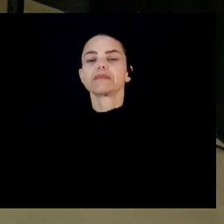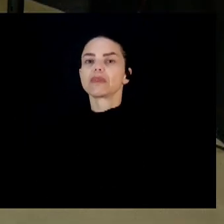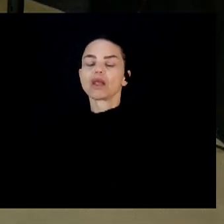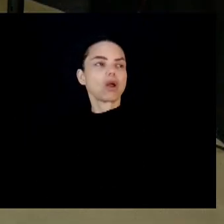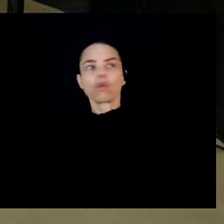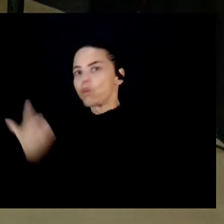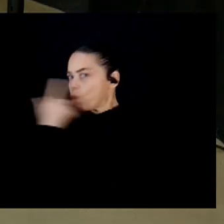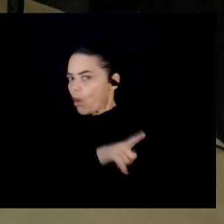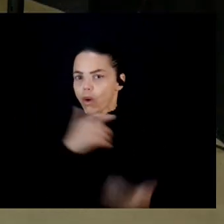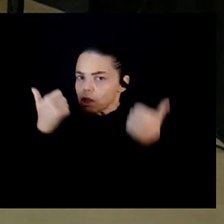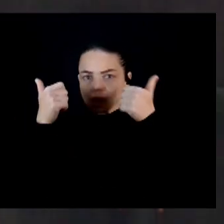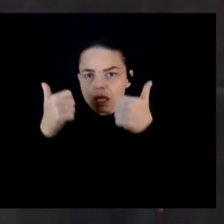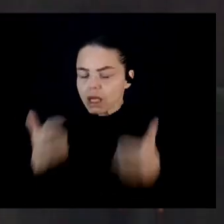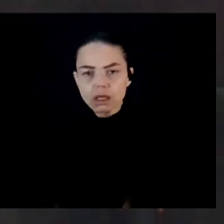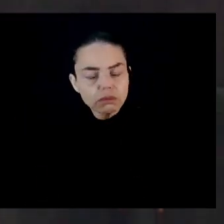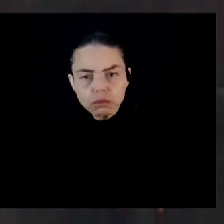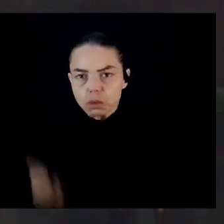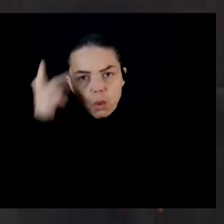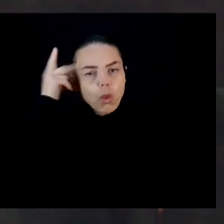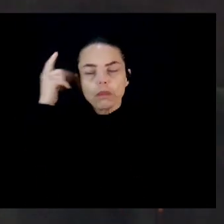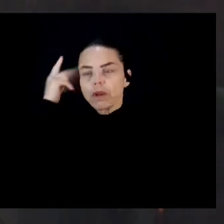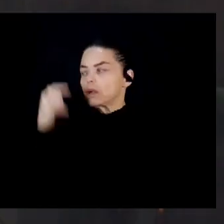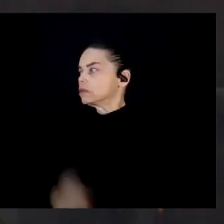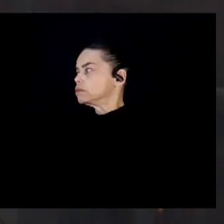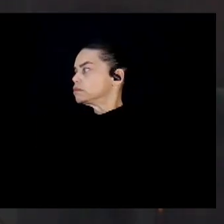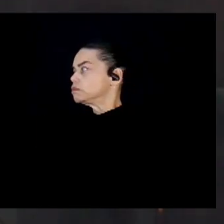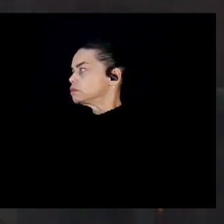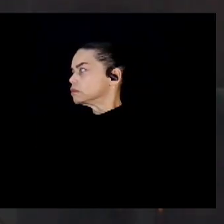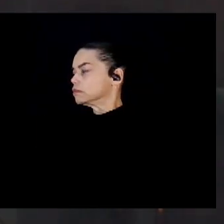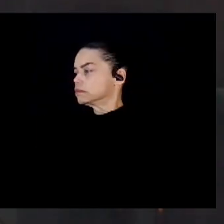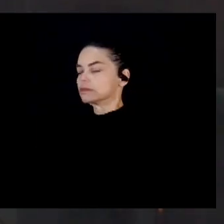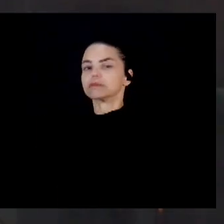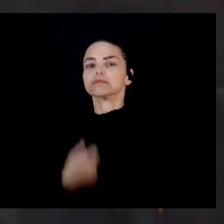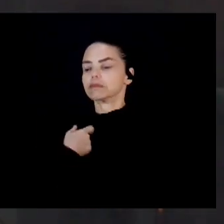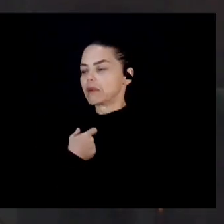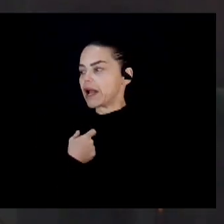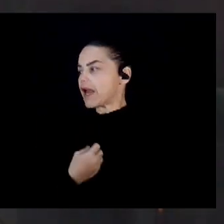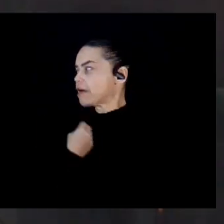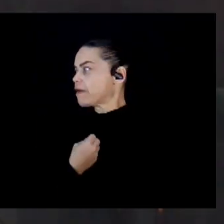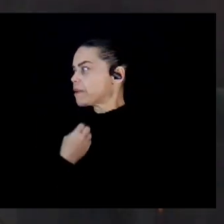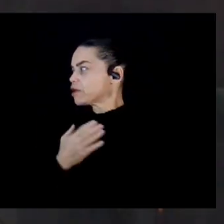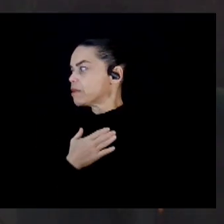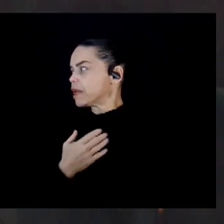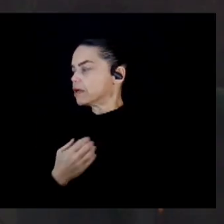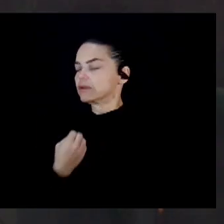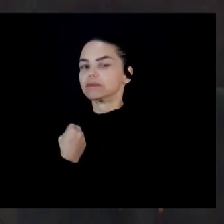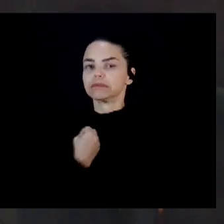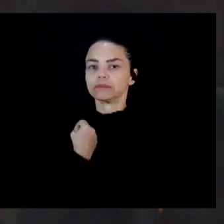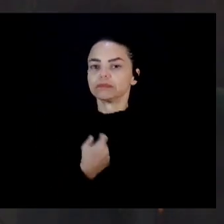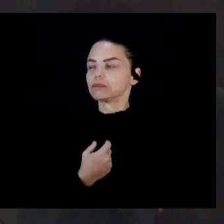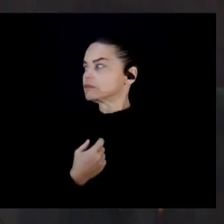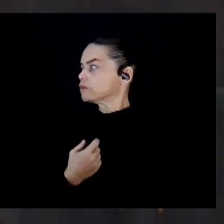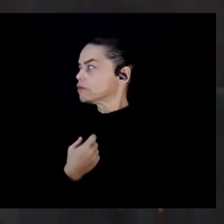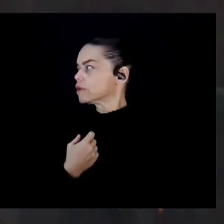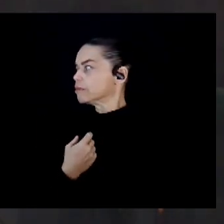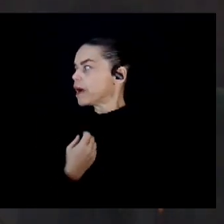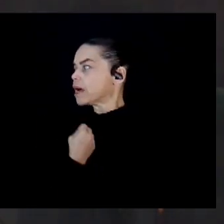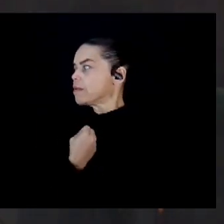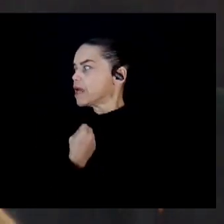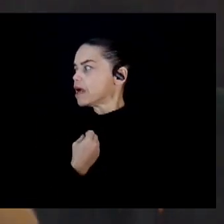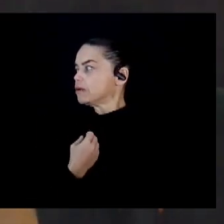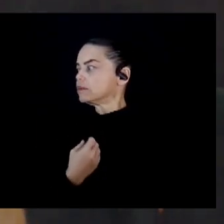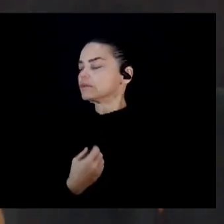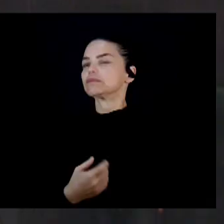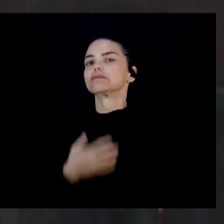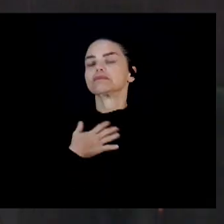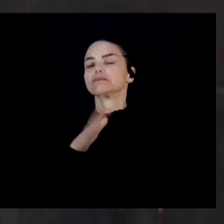A sua... e não é força de vontade, porque a força de vontade é finita, ela acaba. Tá. A sua motivação, ela